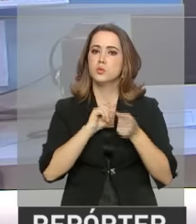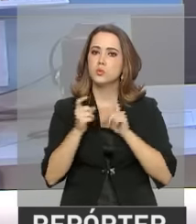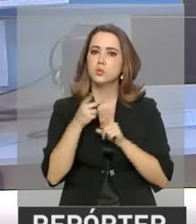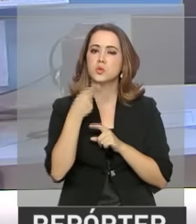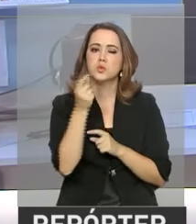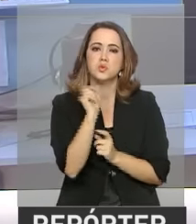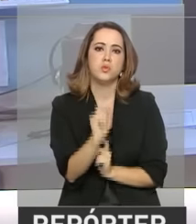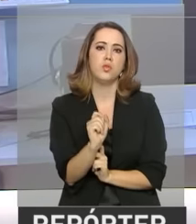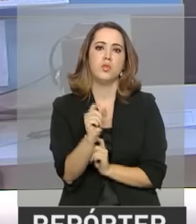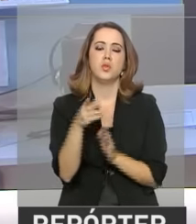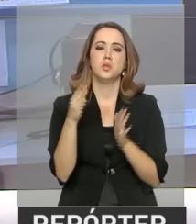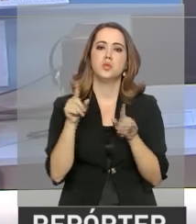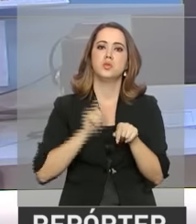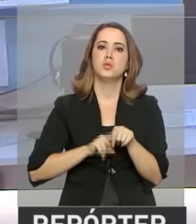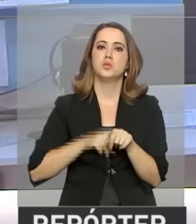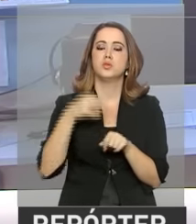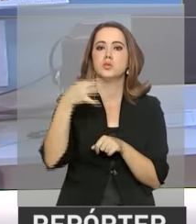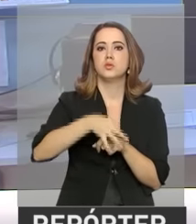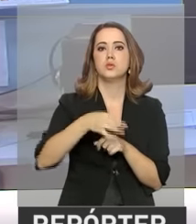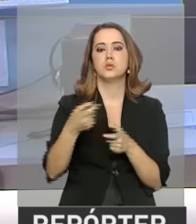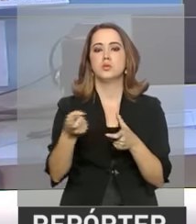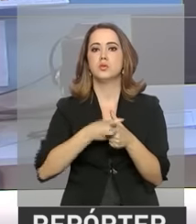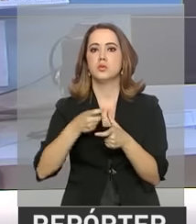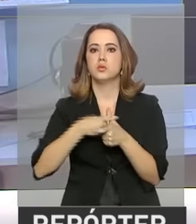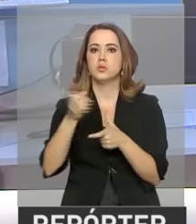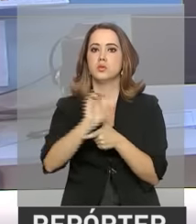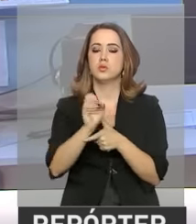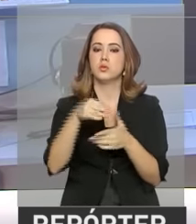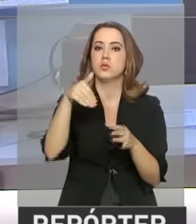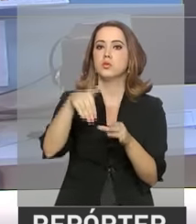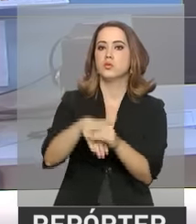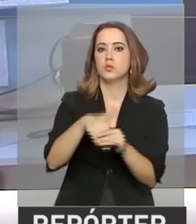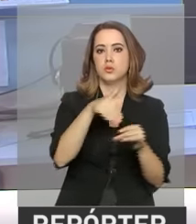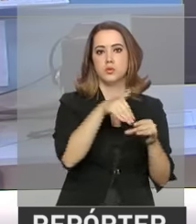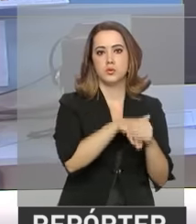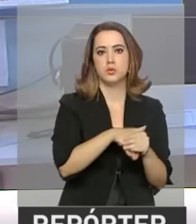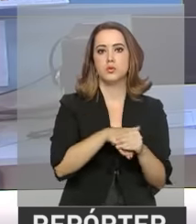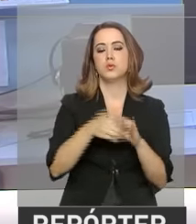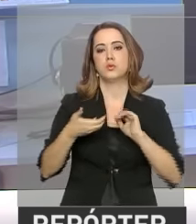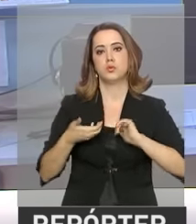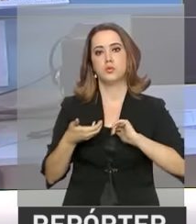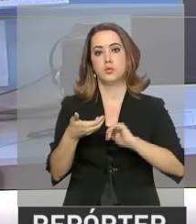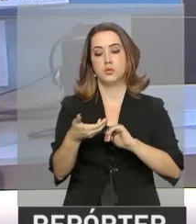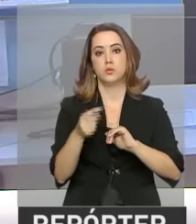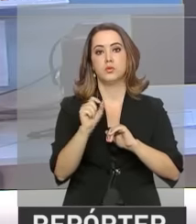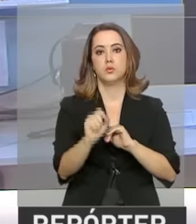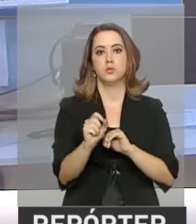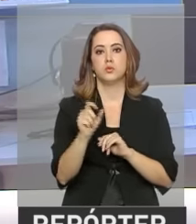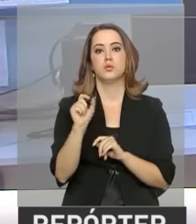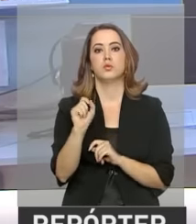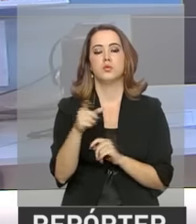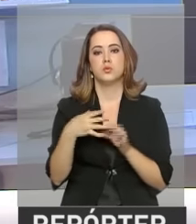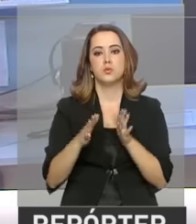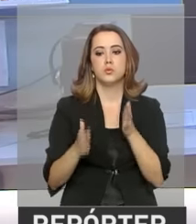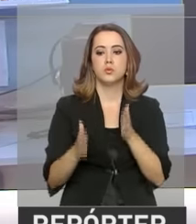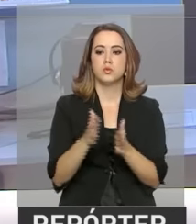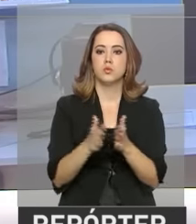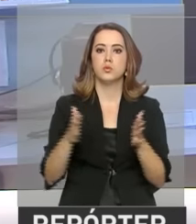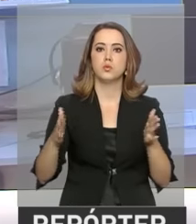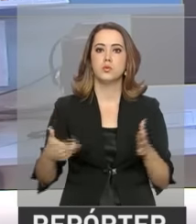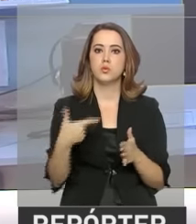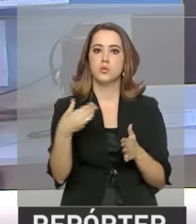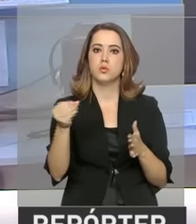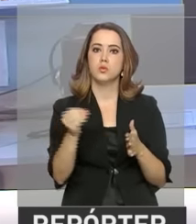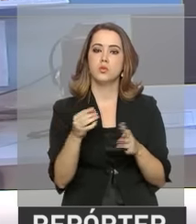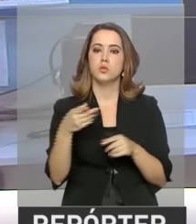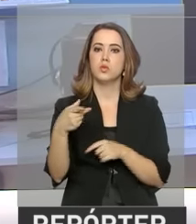de renegociação da dívida dos estados com a União deve ser votado na Câmara. A proposta prevê o alongamento da dívida por 20 anos e a